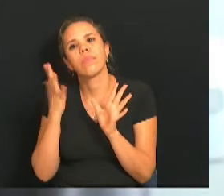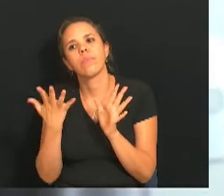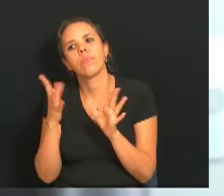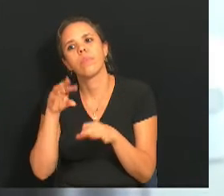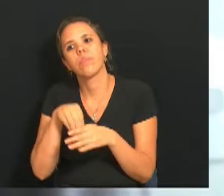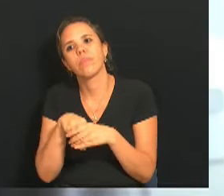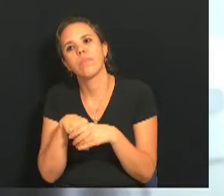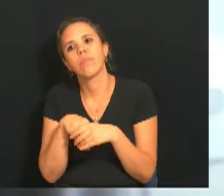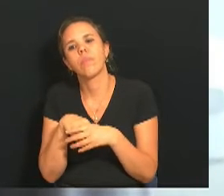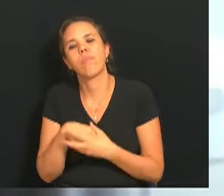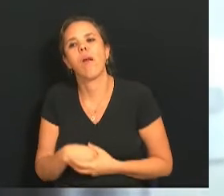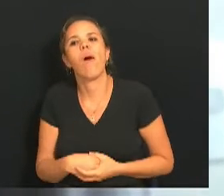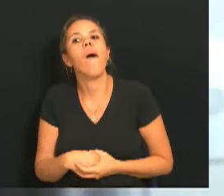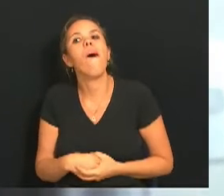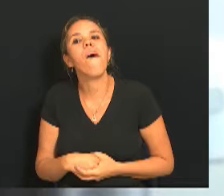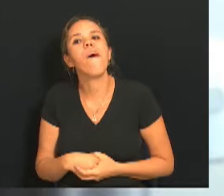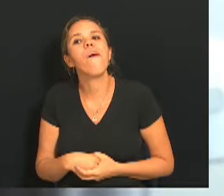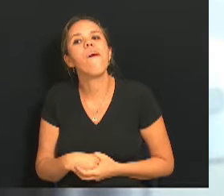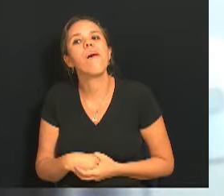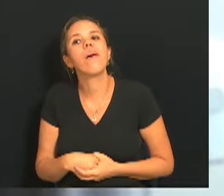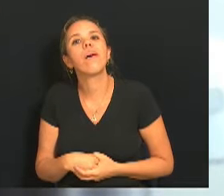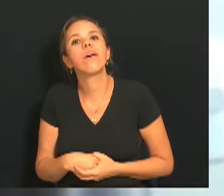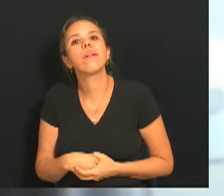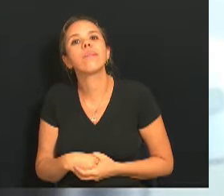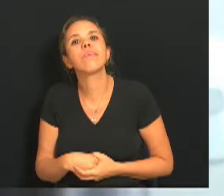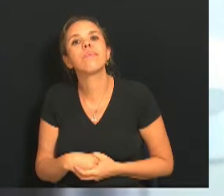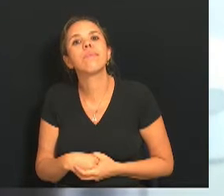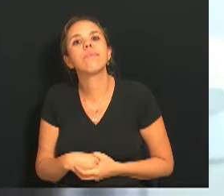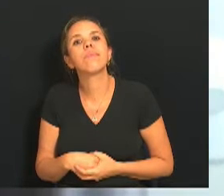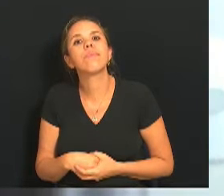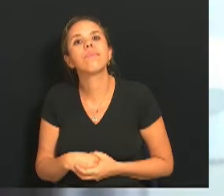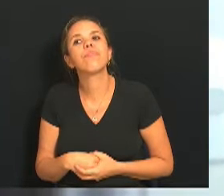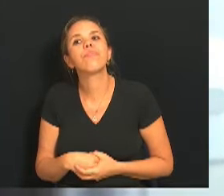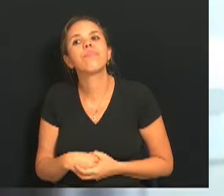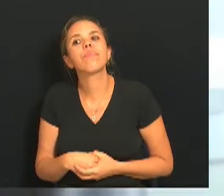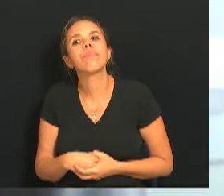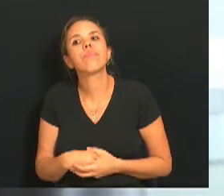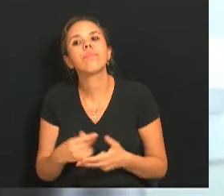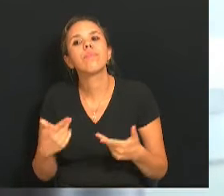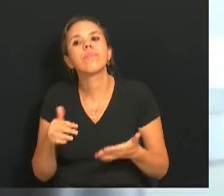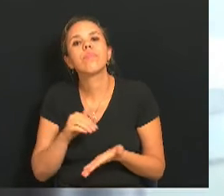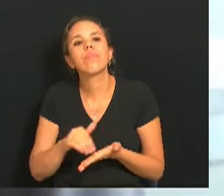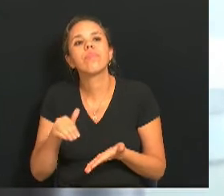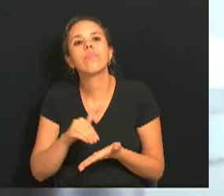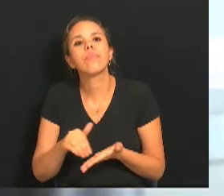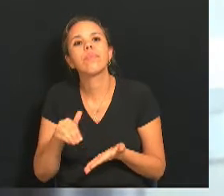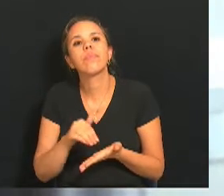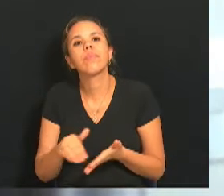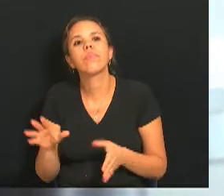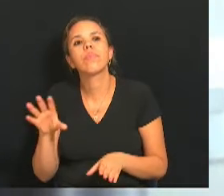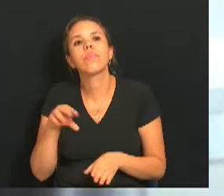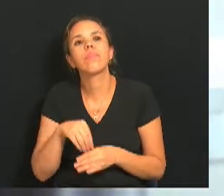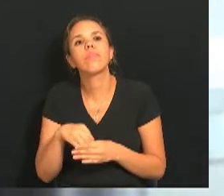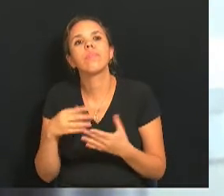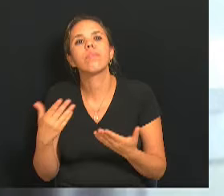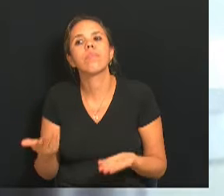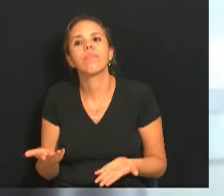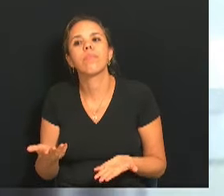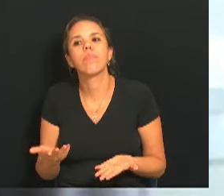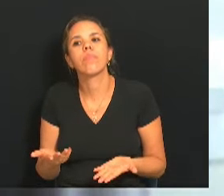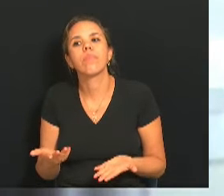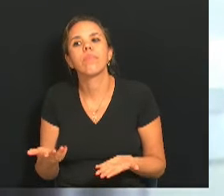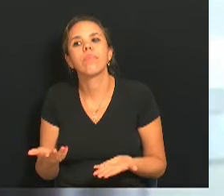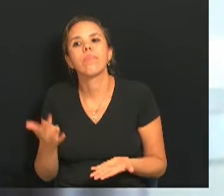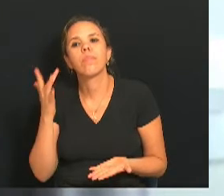para fluência dessa gestão democrática também nas outras instâncias da secretaria, né? Então, como eu acho que